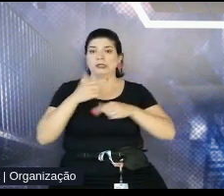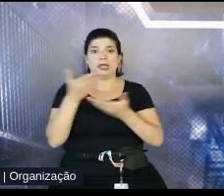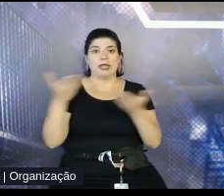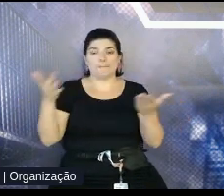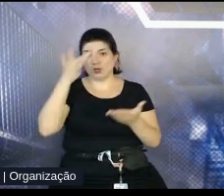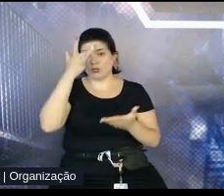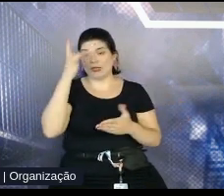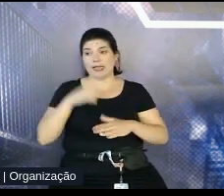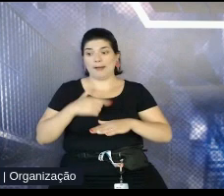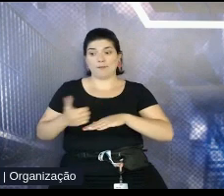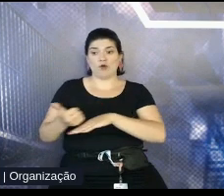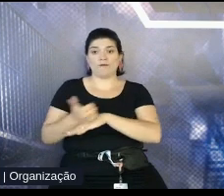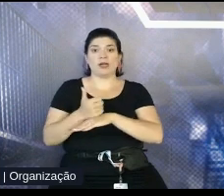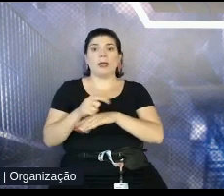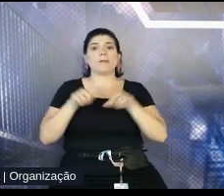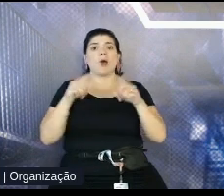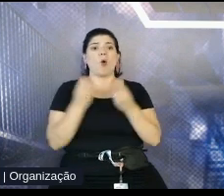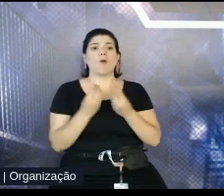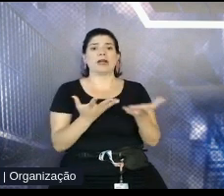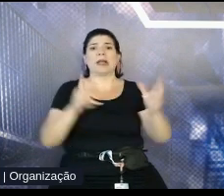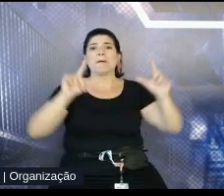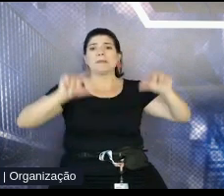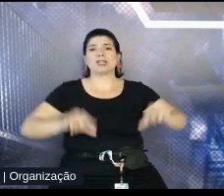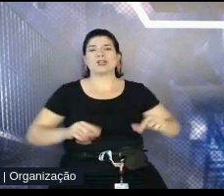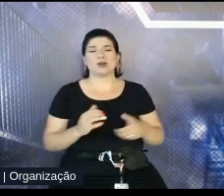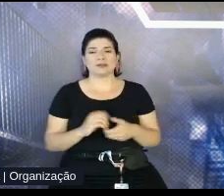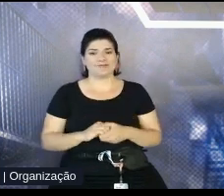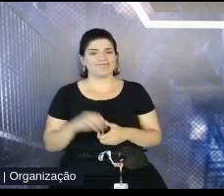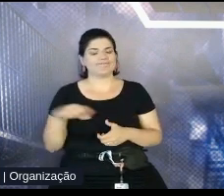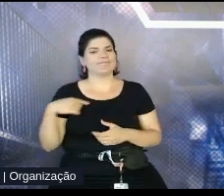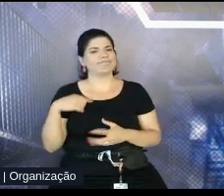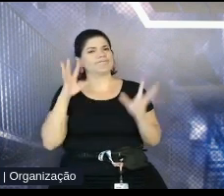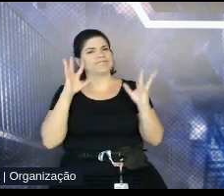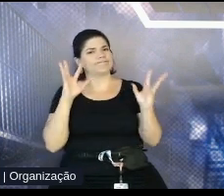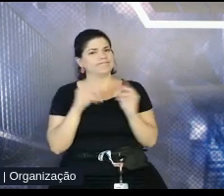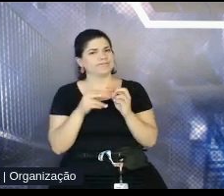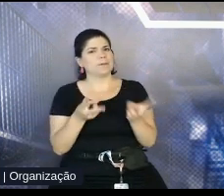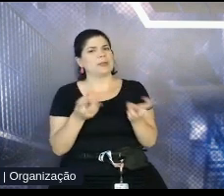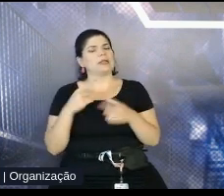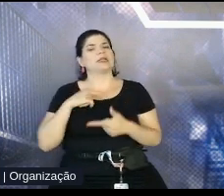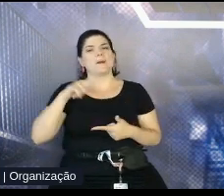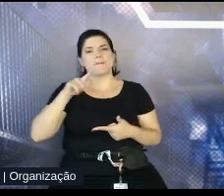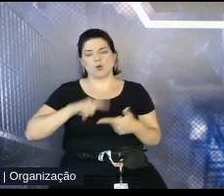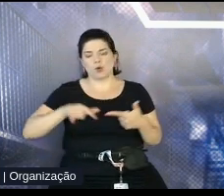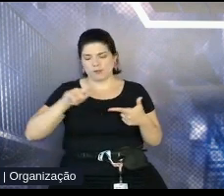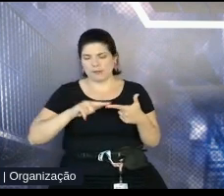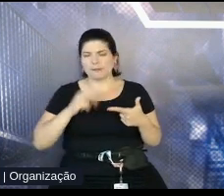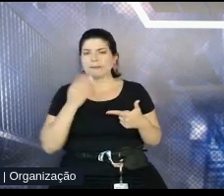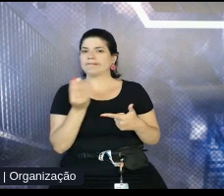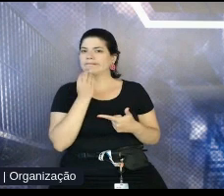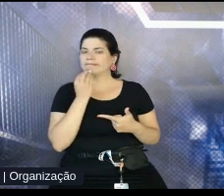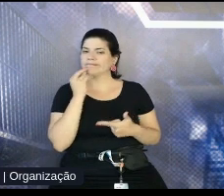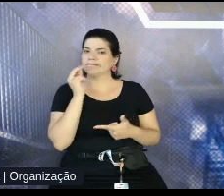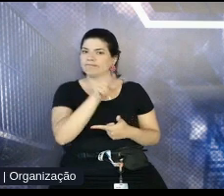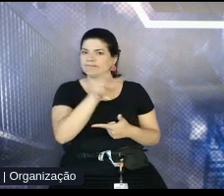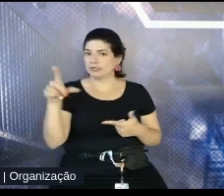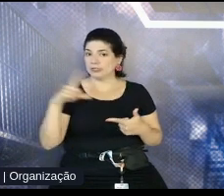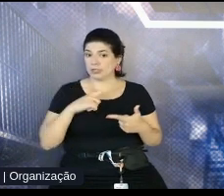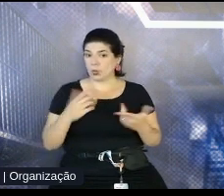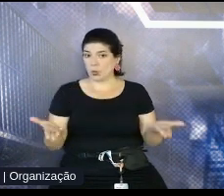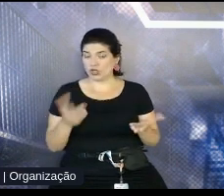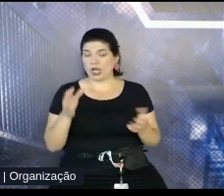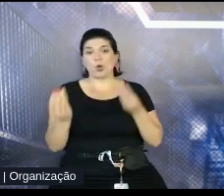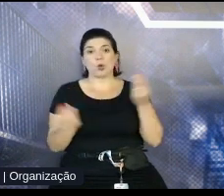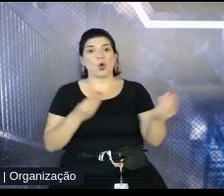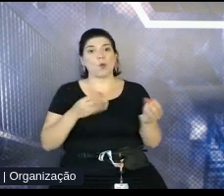oferta é ainda menor. Então, a gente percebe que existe um problema claro dentro de como hoje são desenvolvidas,